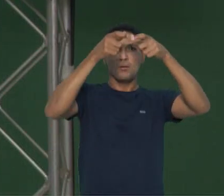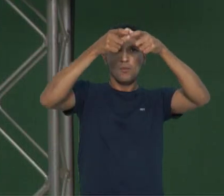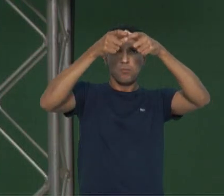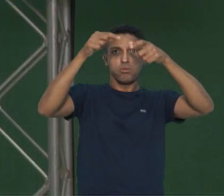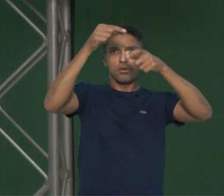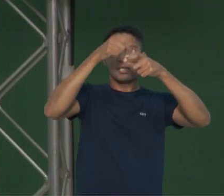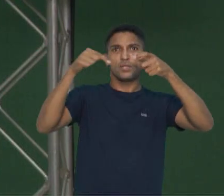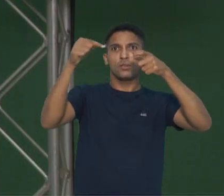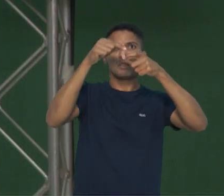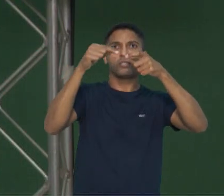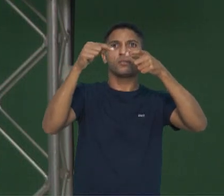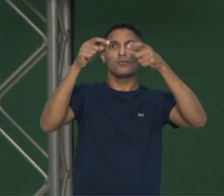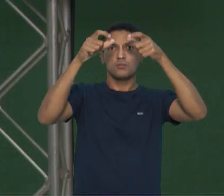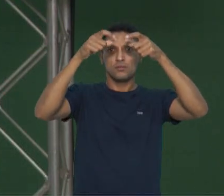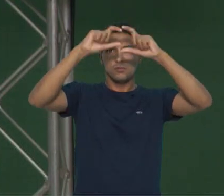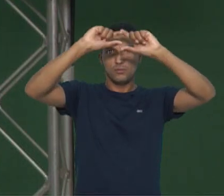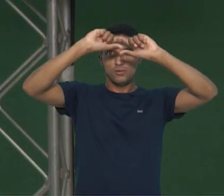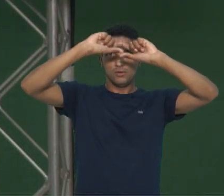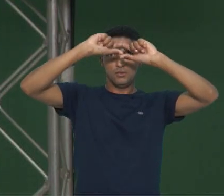parecem flores.